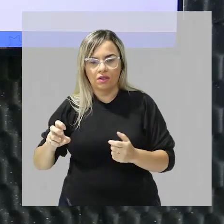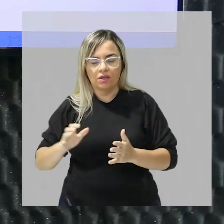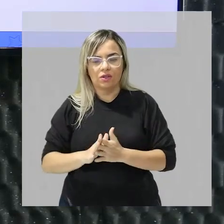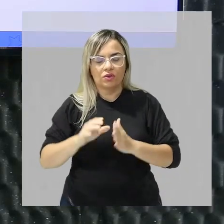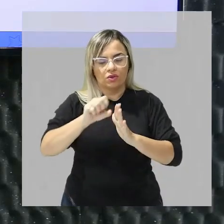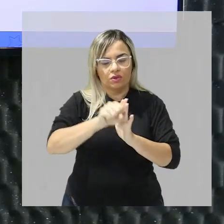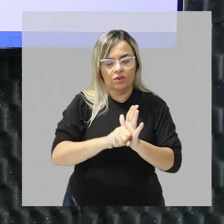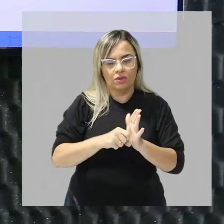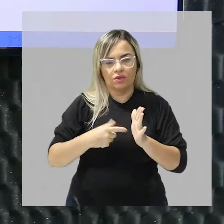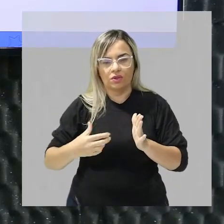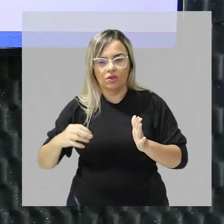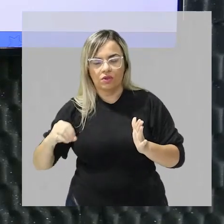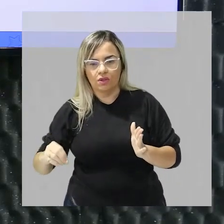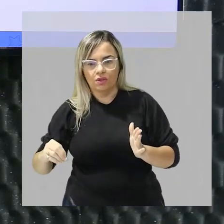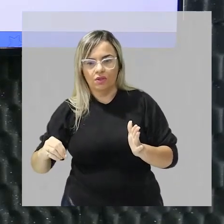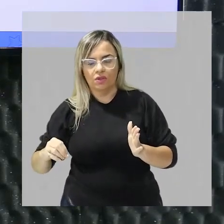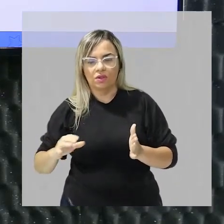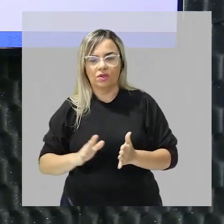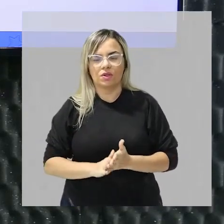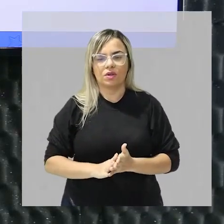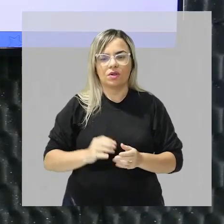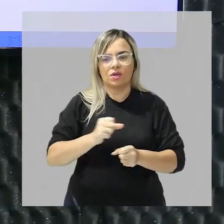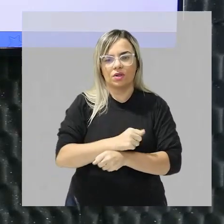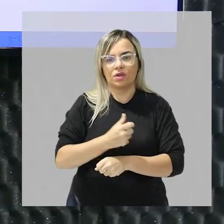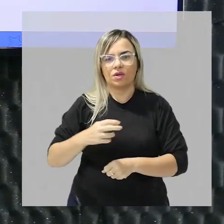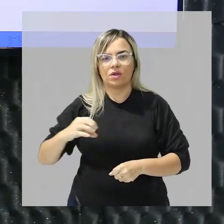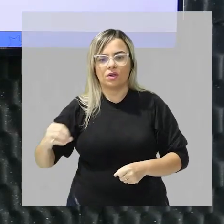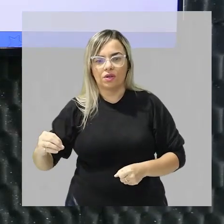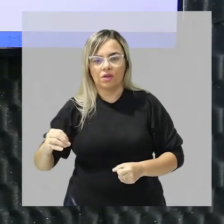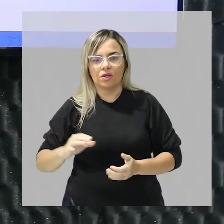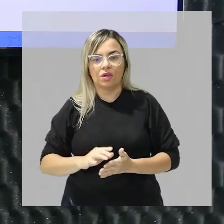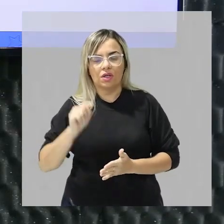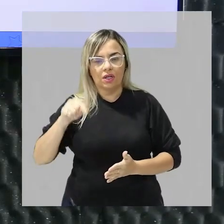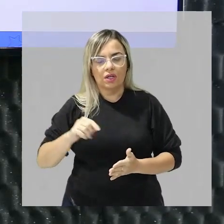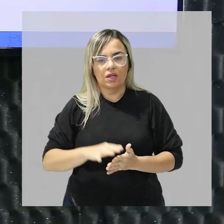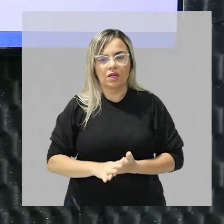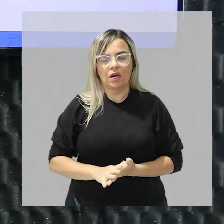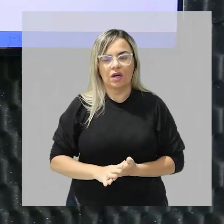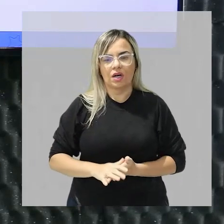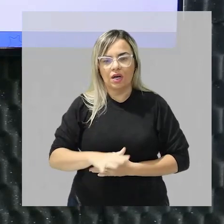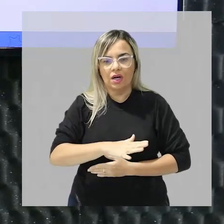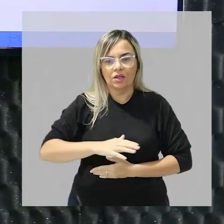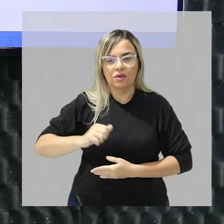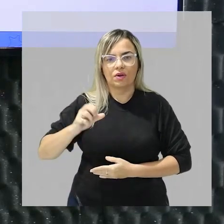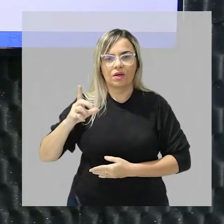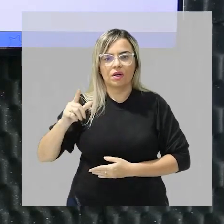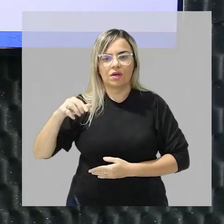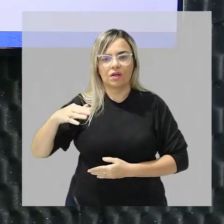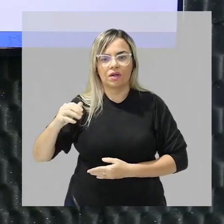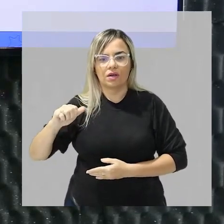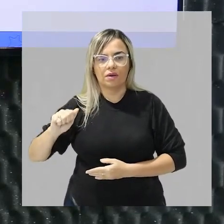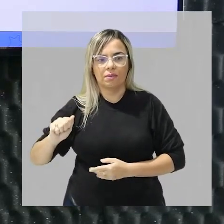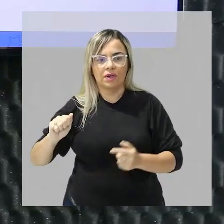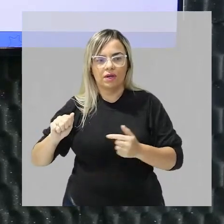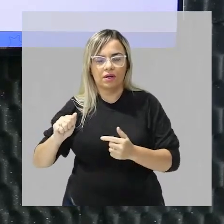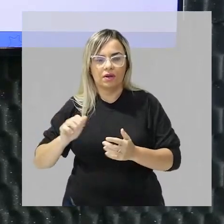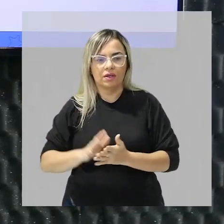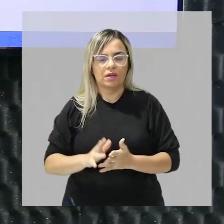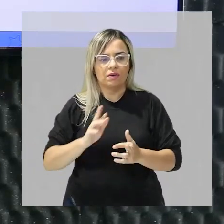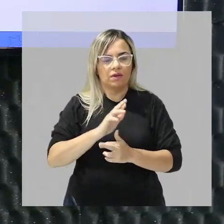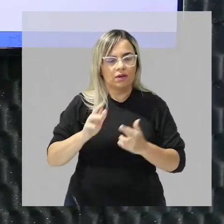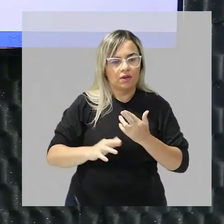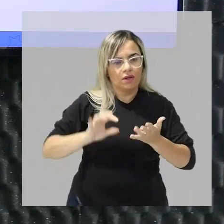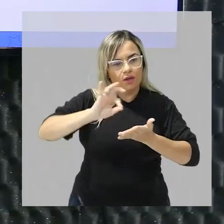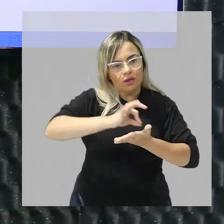XX, lá nos anos 50, lá no Alabama, certo? Envolvendo a Rosa Parks, essa costureira,